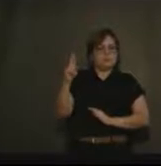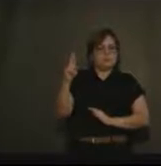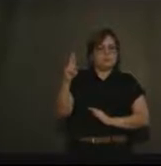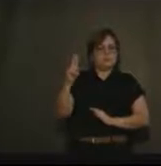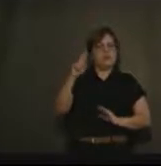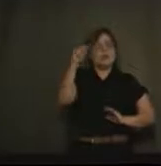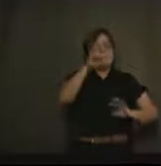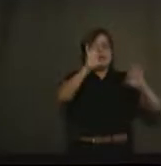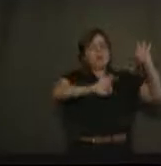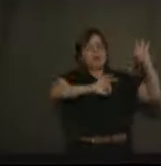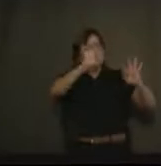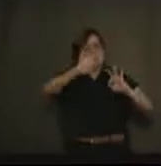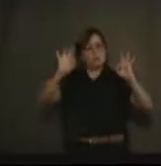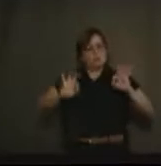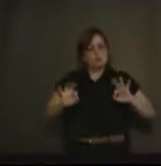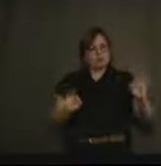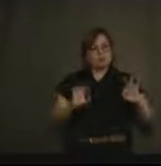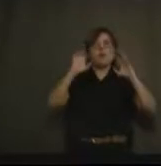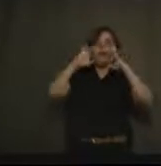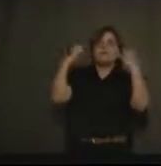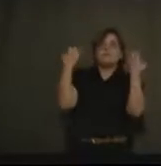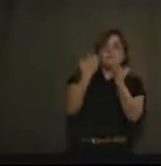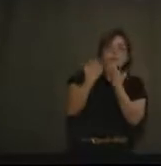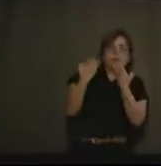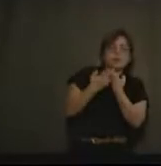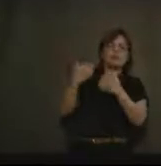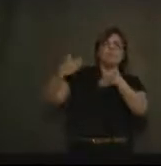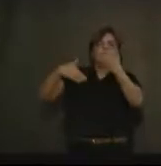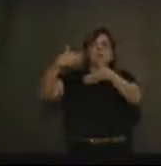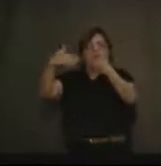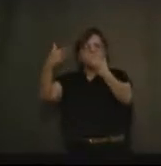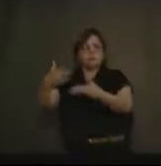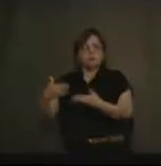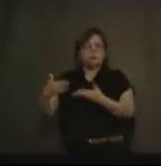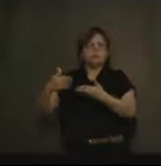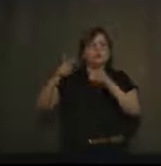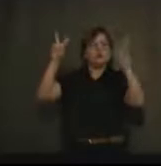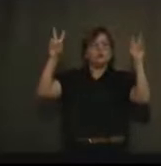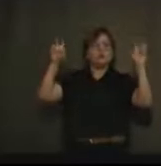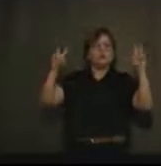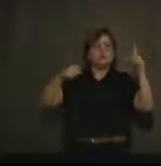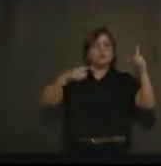da matemática, em que ele discute em detalhe e com uma profundidade que eu